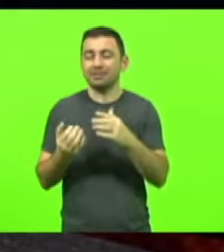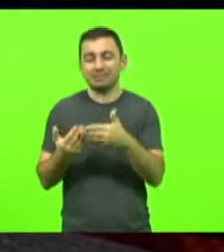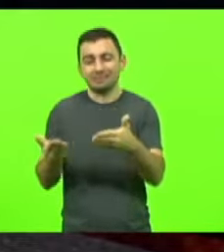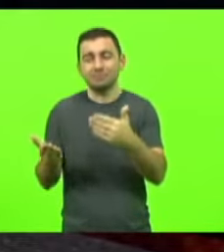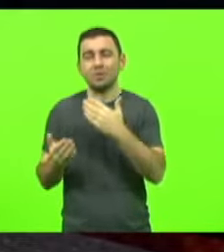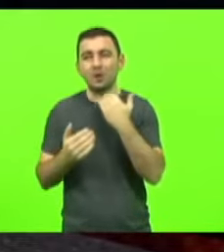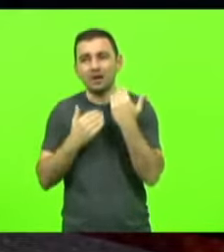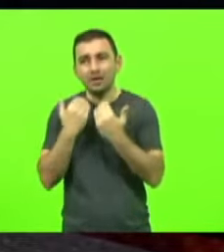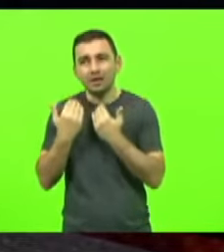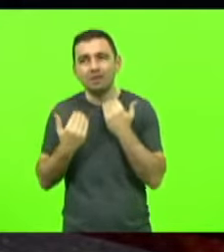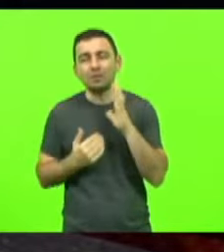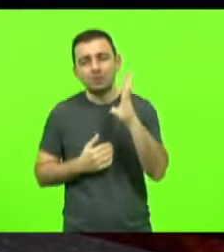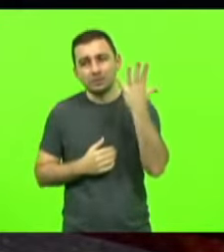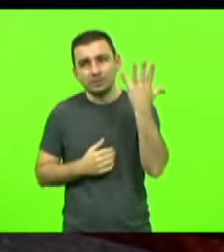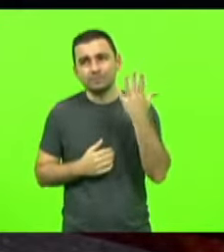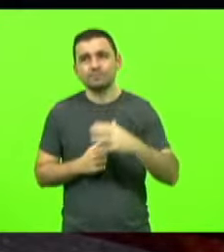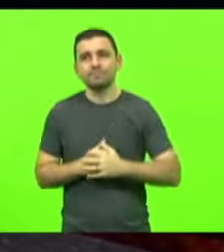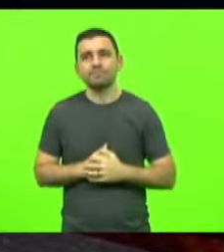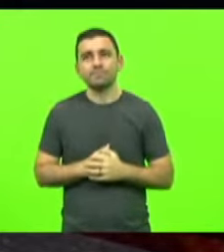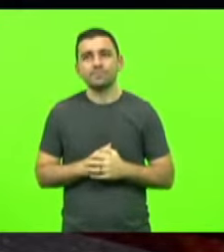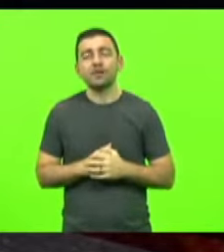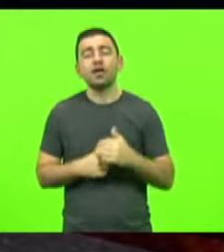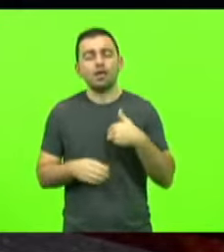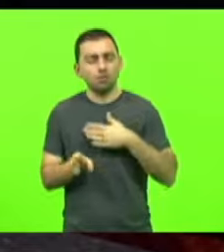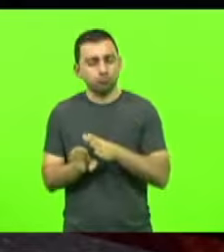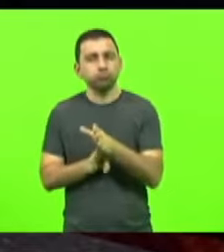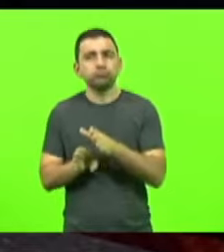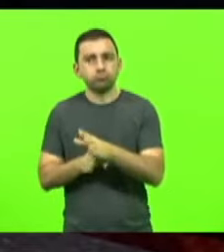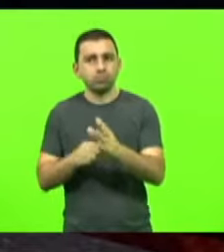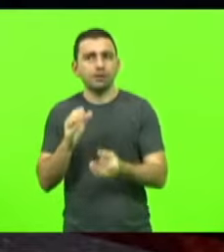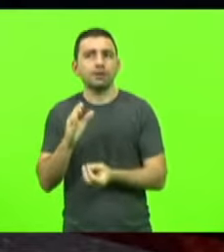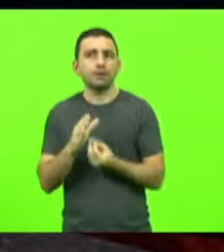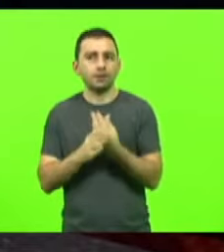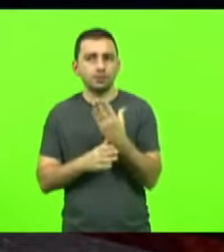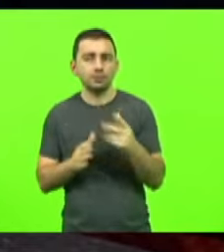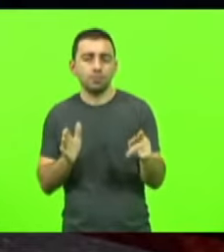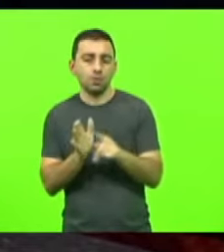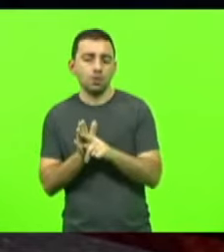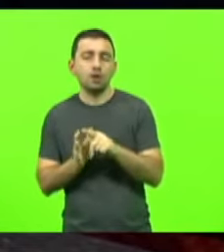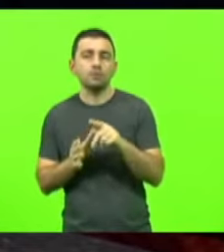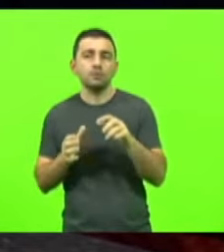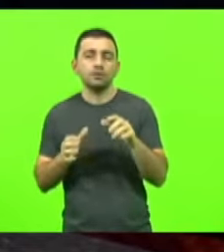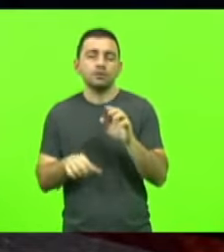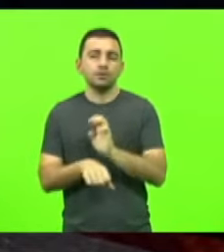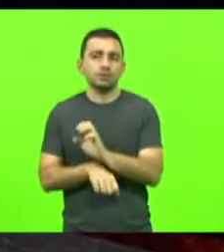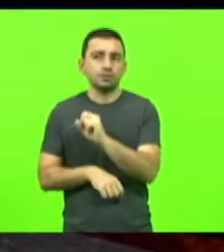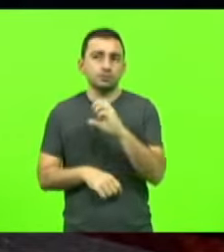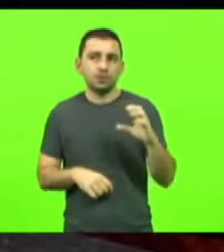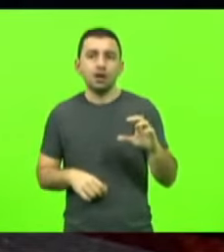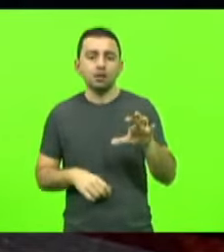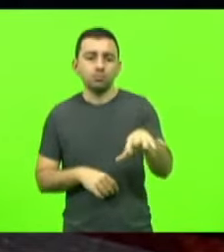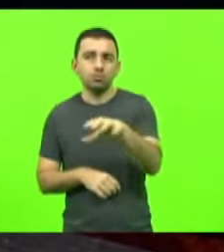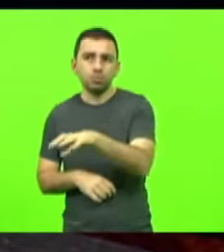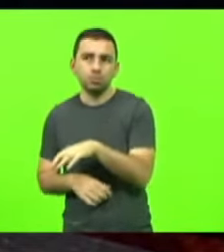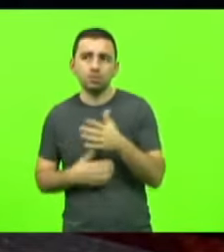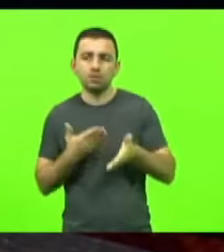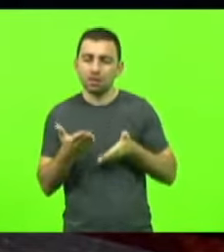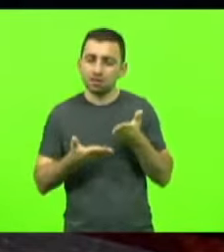seus entes queridos. Eu quero lembrar, inclusive, que sugeri a criação para o Estado de Santa Catarina de centros de tratamento